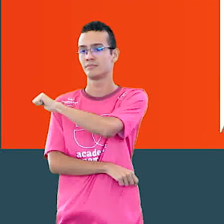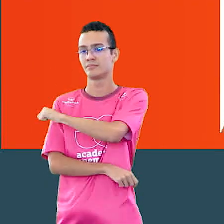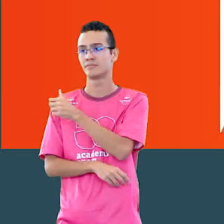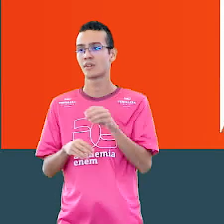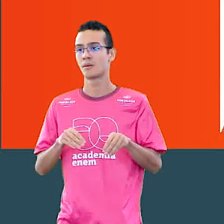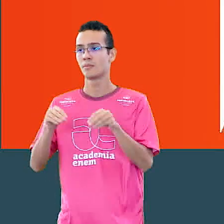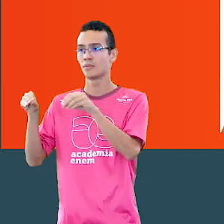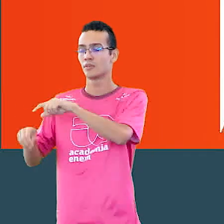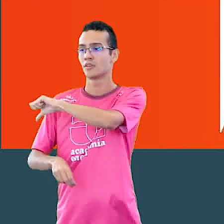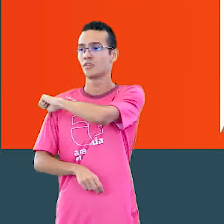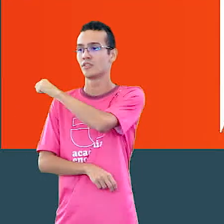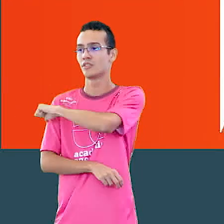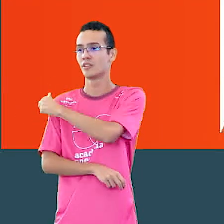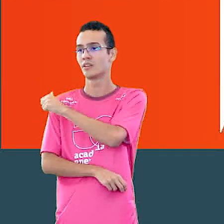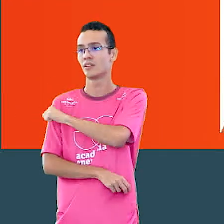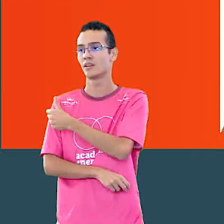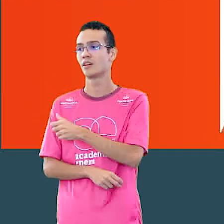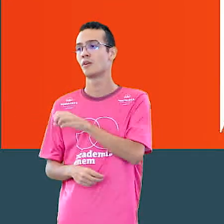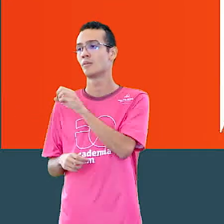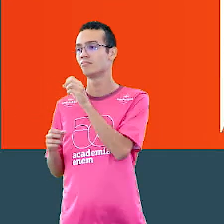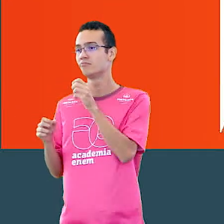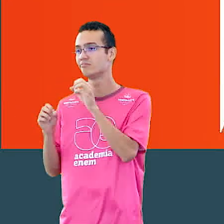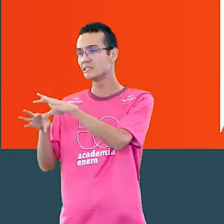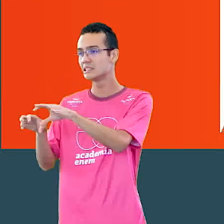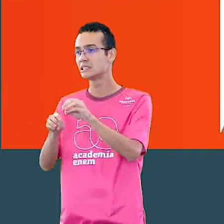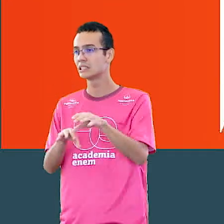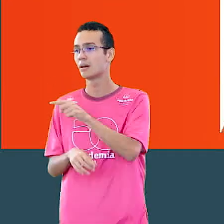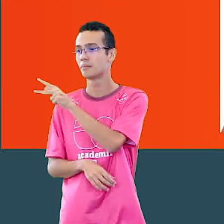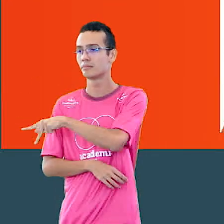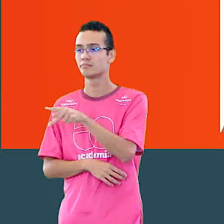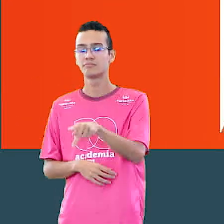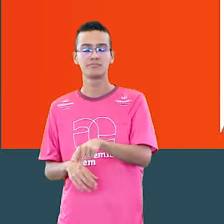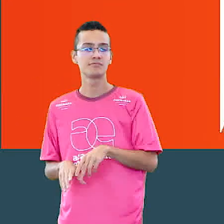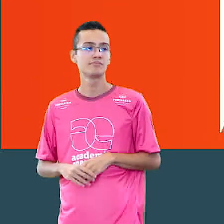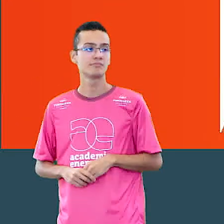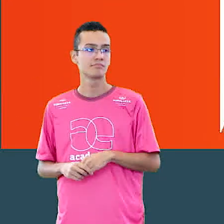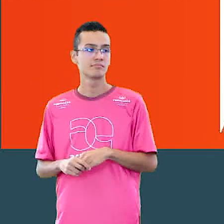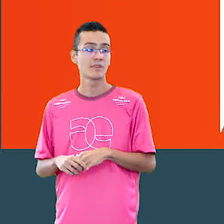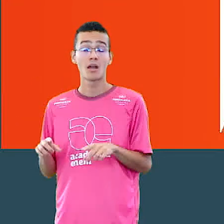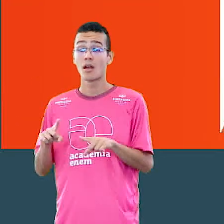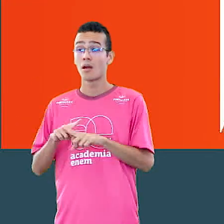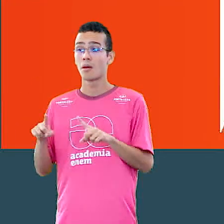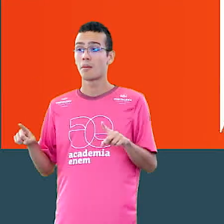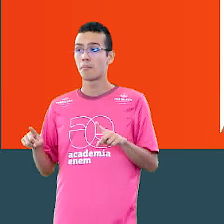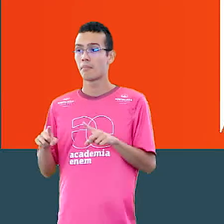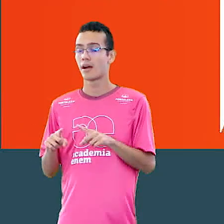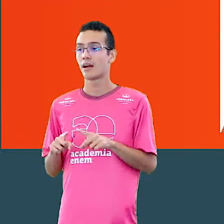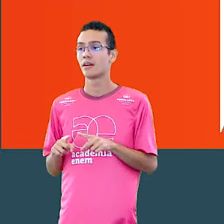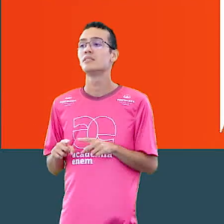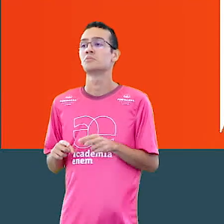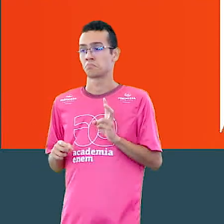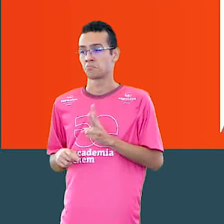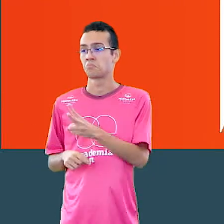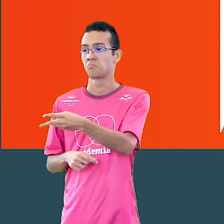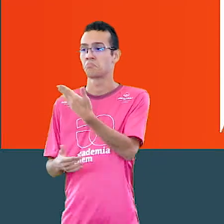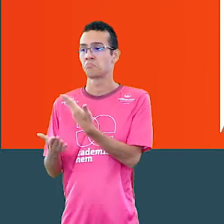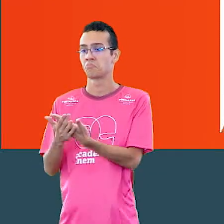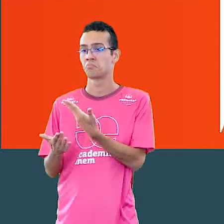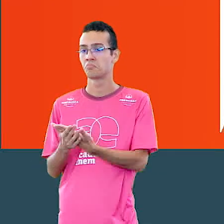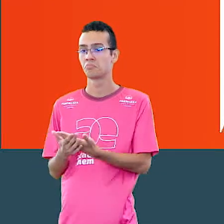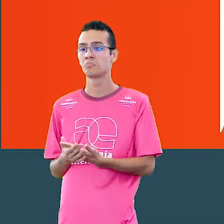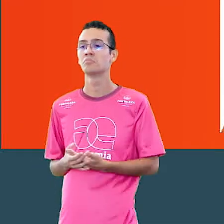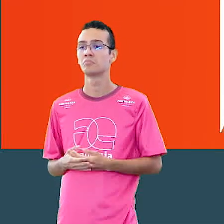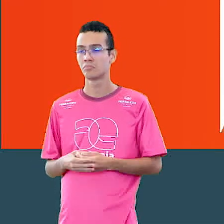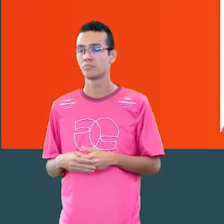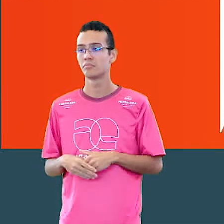ser professora, mas não foi suficiente. Ela não cruzou os braços, ela continuou estudando e